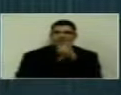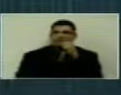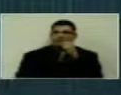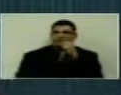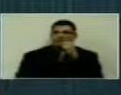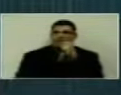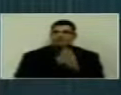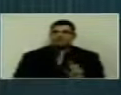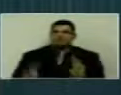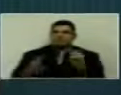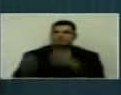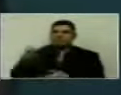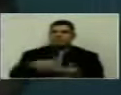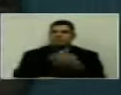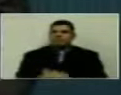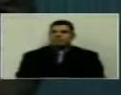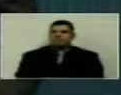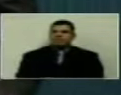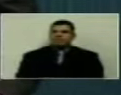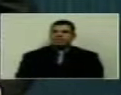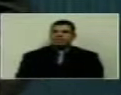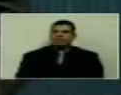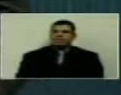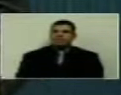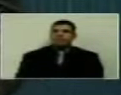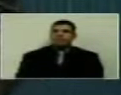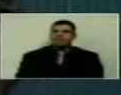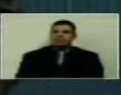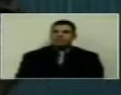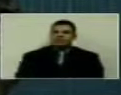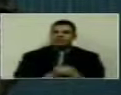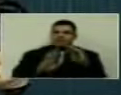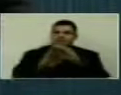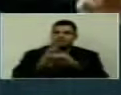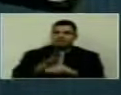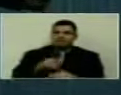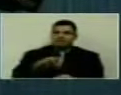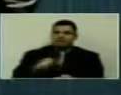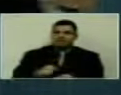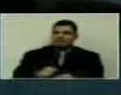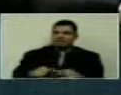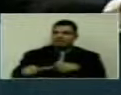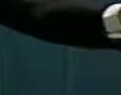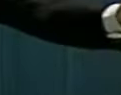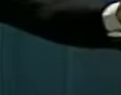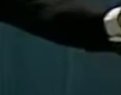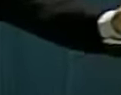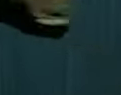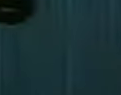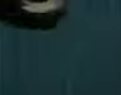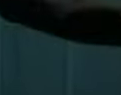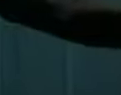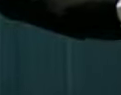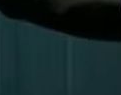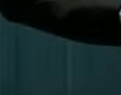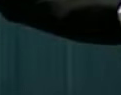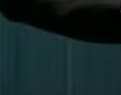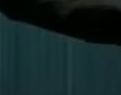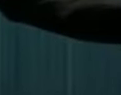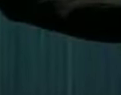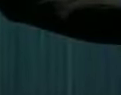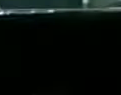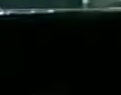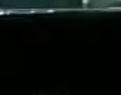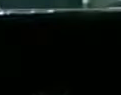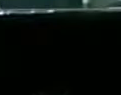é a especialidade dessa empresa. Empresa Arga Norte, na sua razão social, deve ter lá entre as